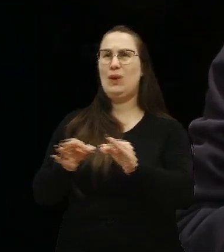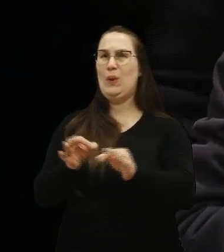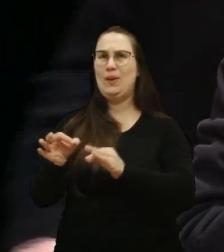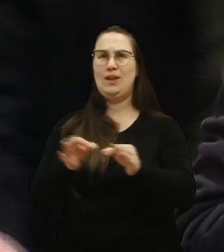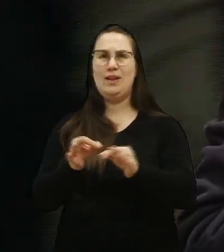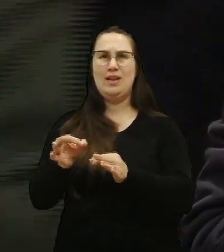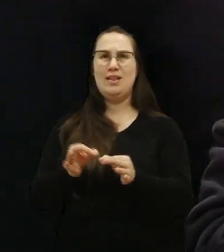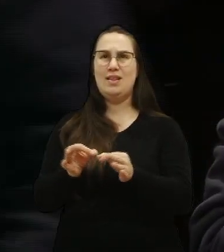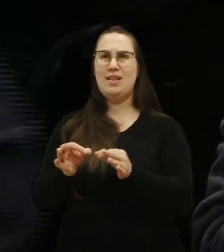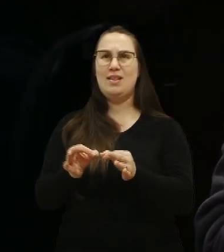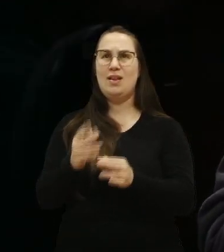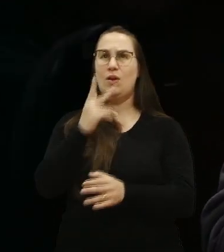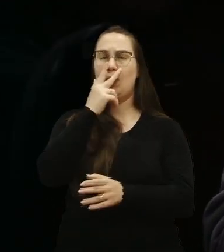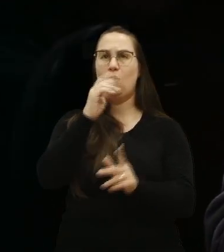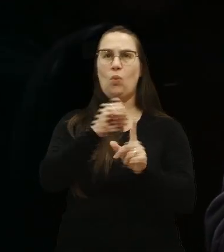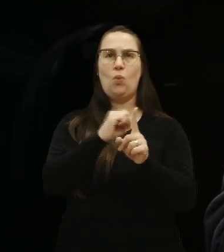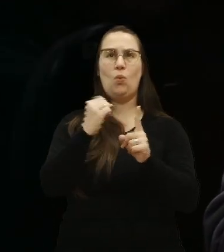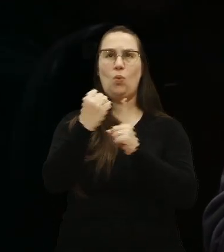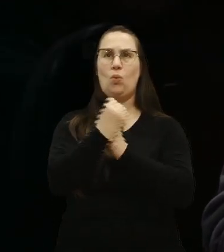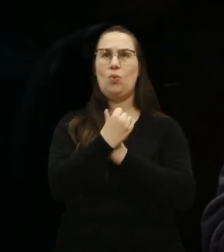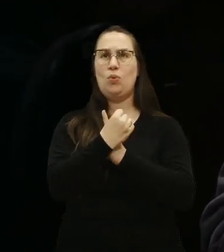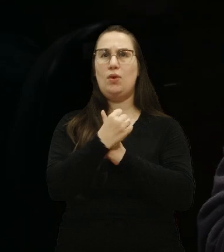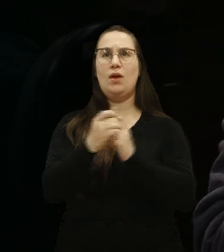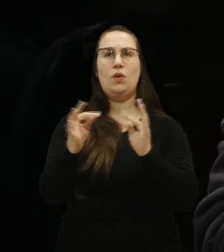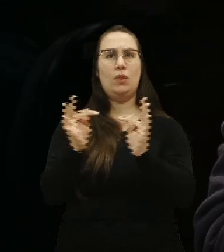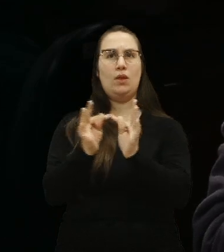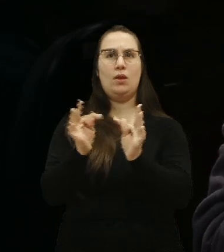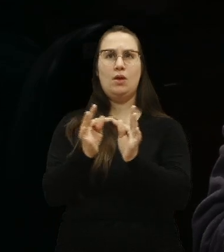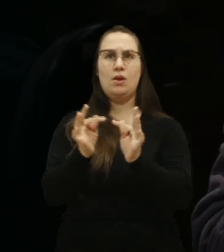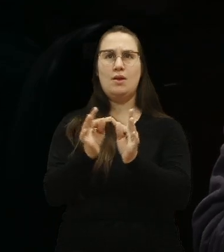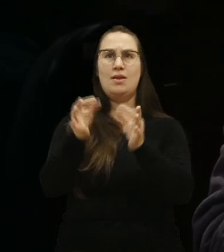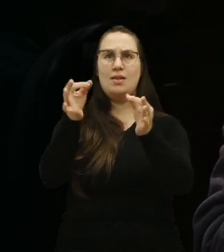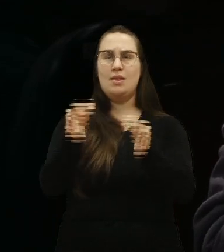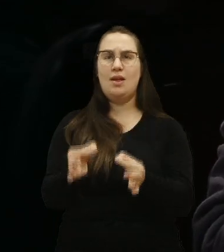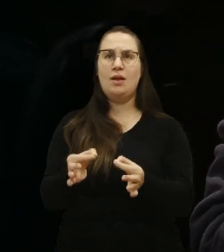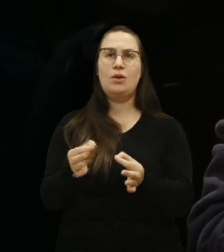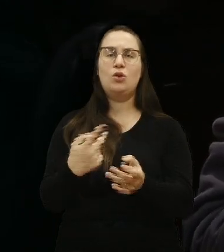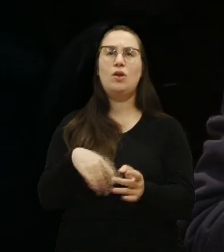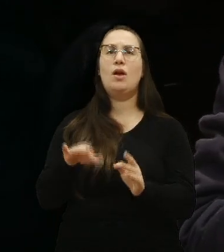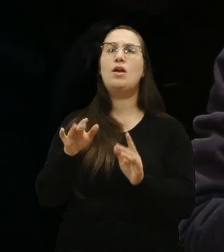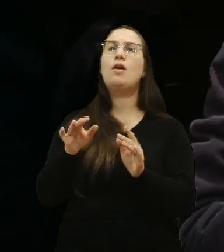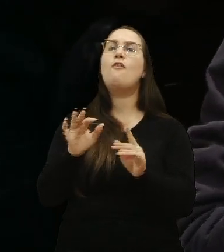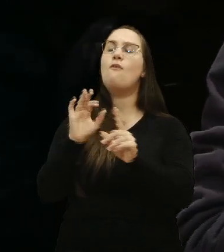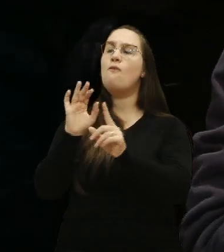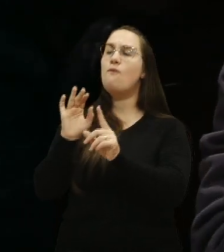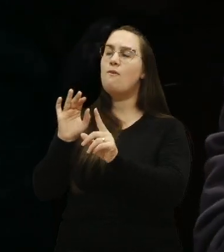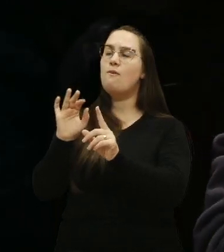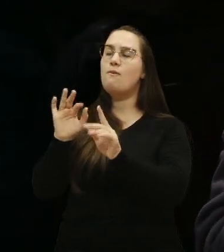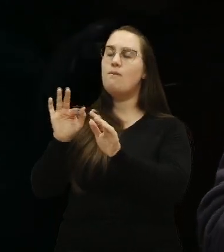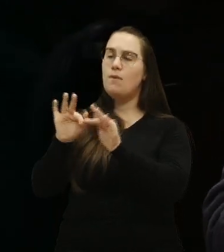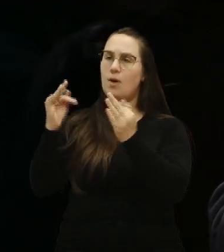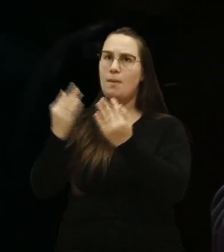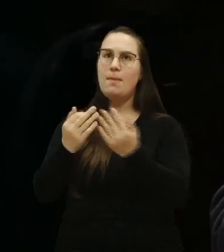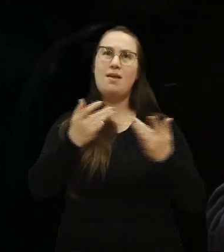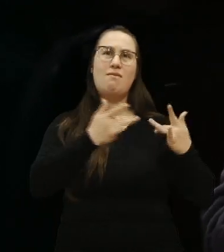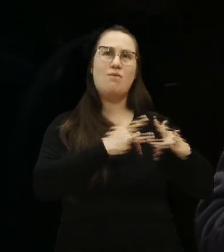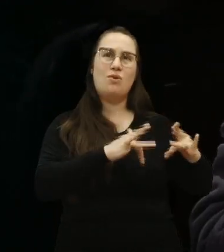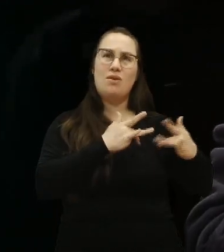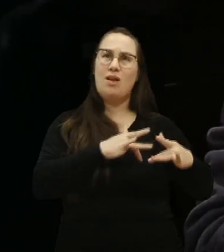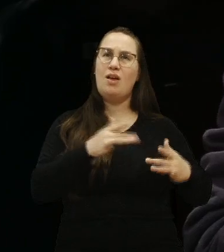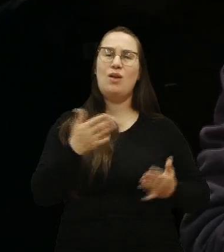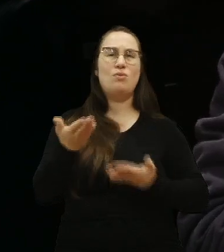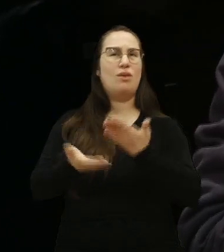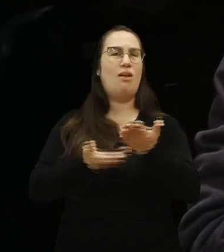desorganizadas, digamos assim, como a sociedade fala, não é esse o termo técnico correto, mas se nós temos famílias vulneráveis e que não conseguem atender os seus filhos